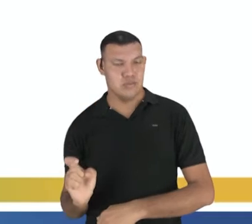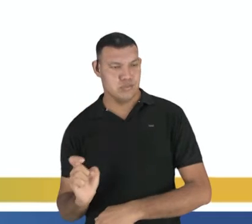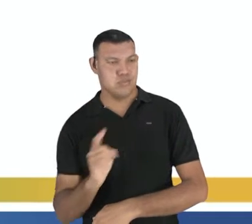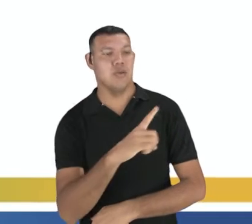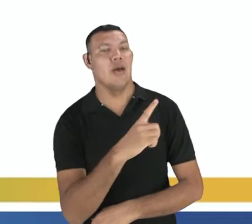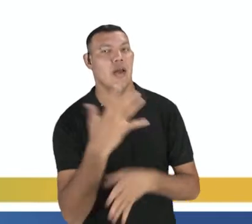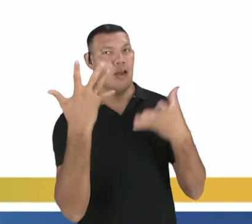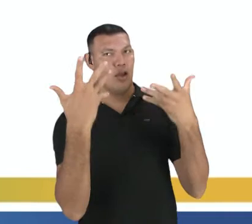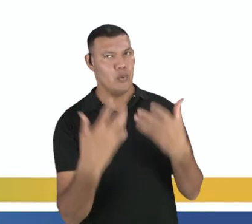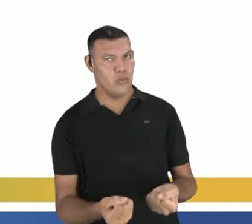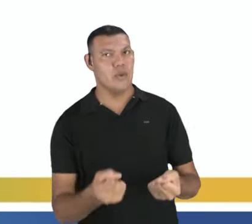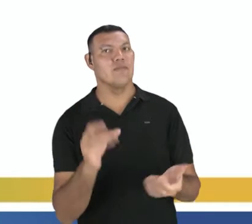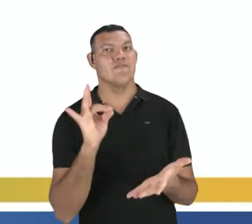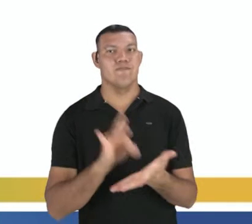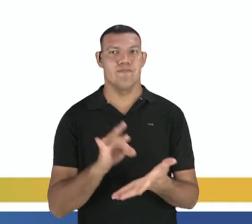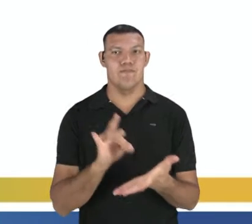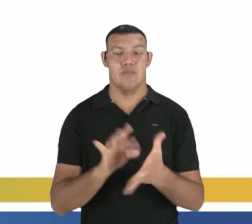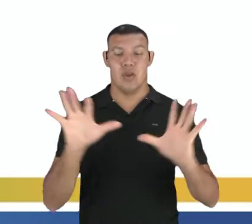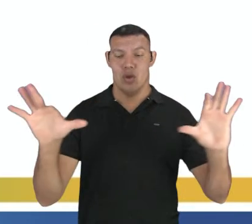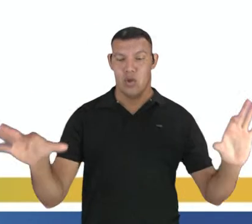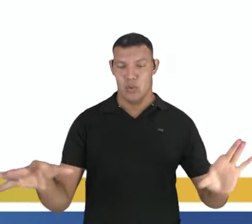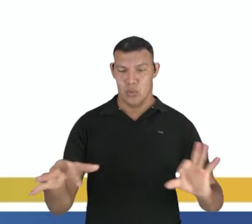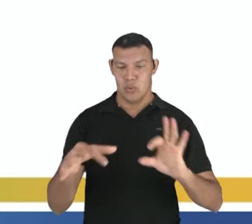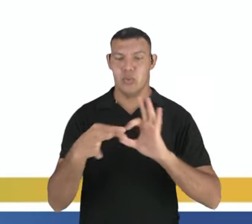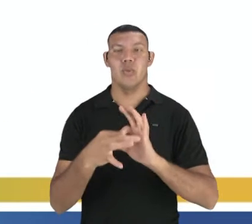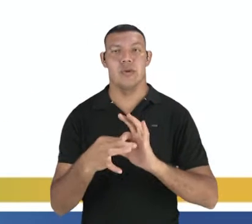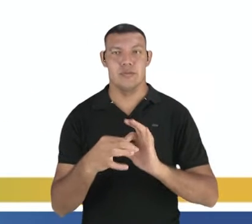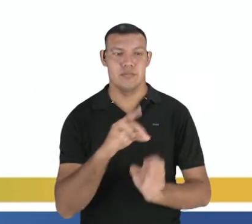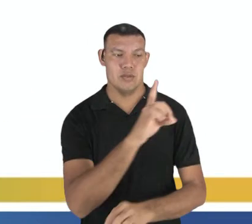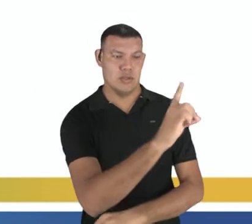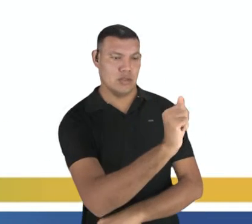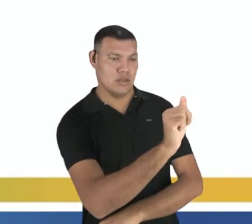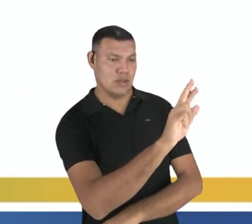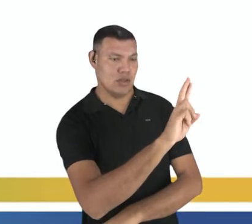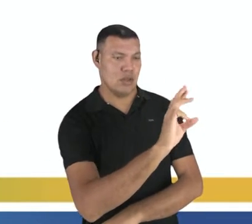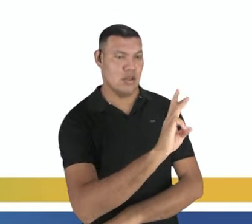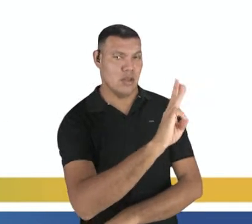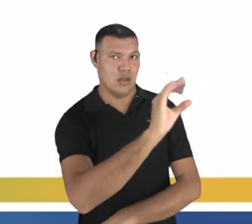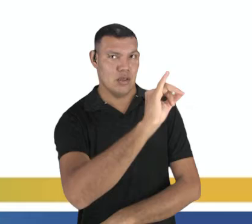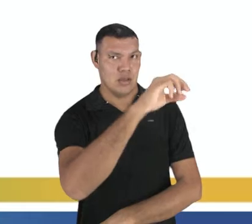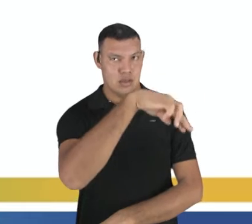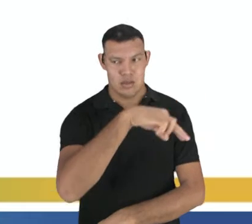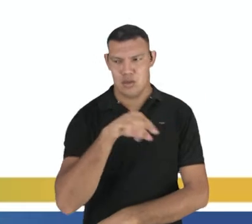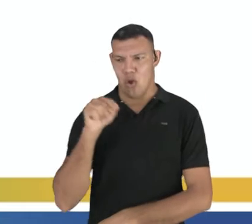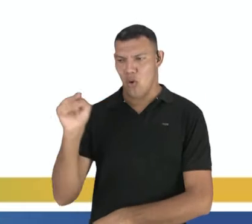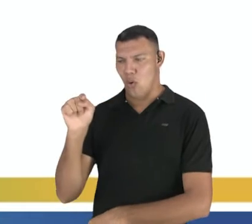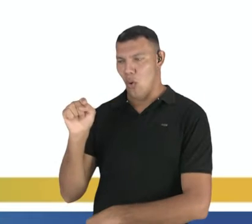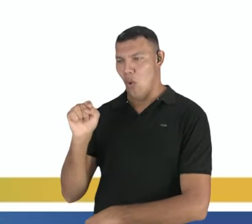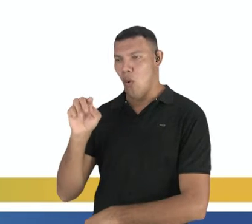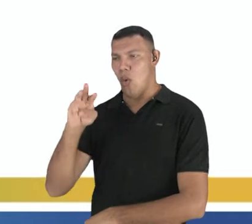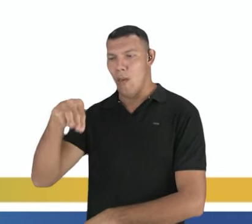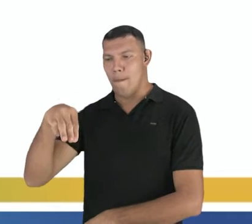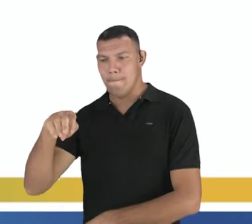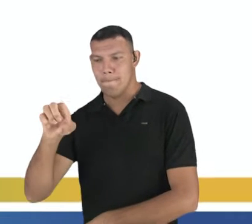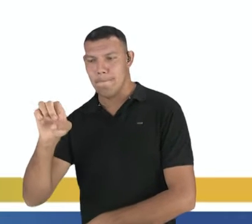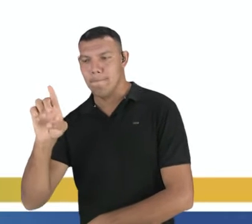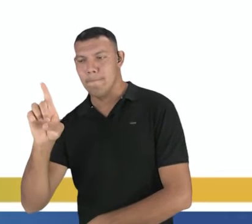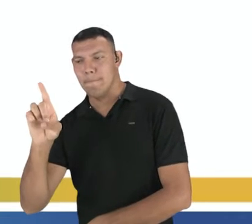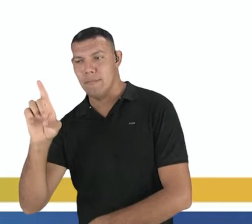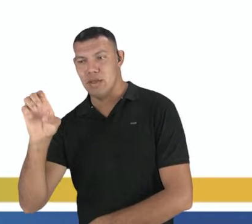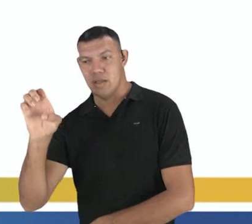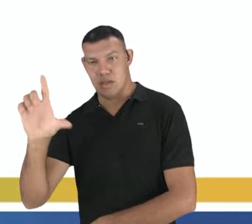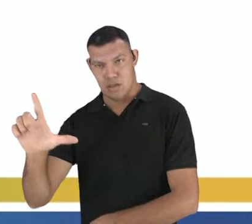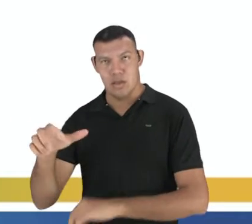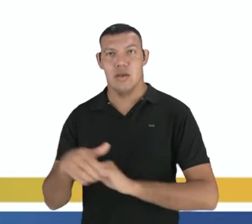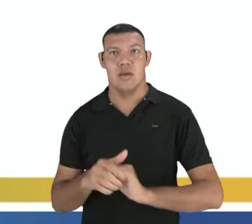a mais aceita. Essa união do trabalho de Darwin, né, dos trabalhos de Darwin com os trabalhos de Mendel,